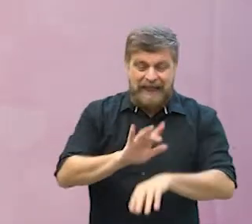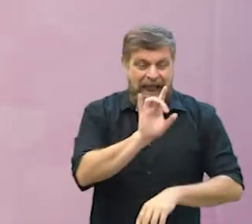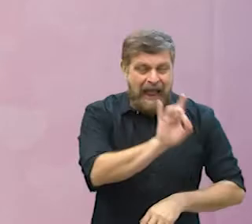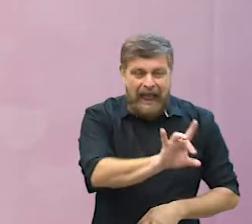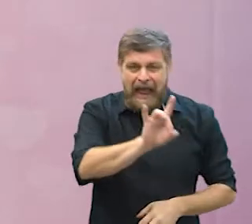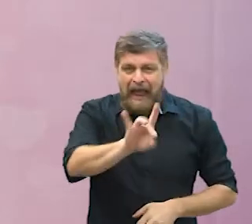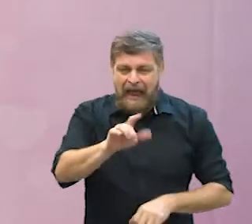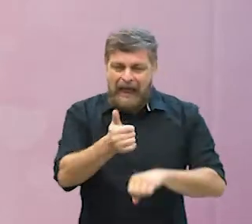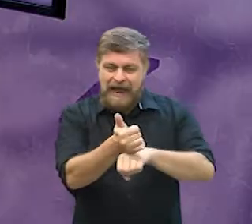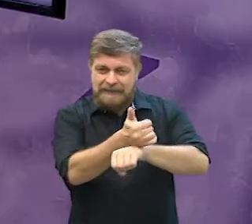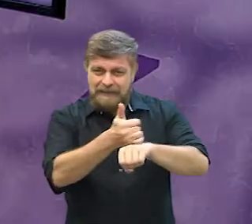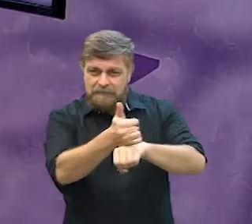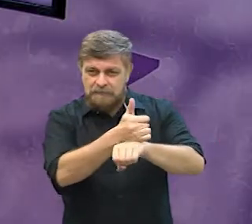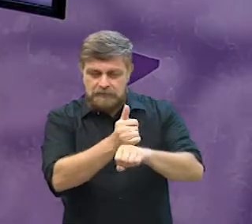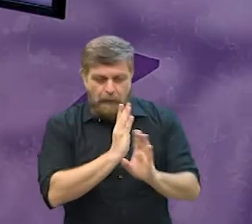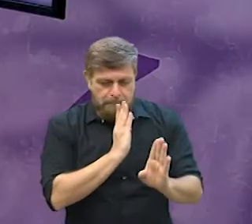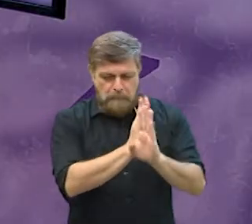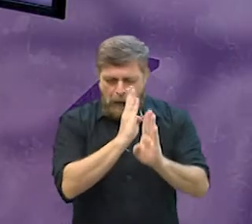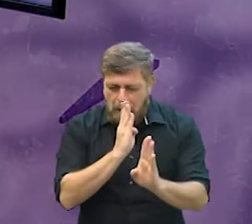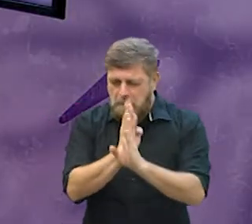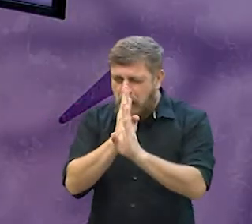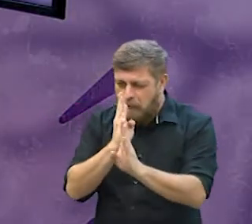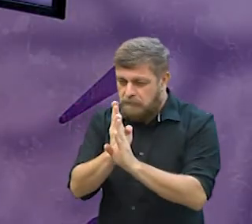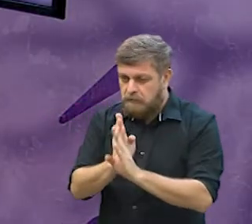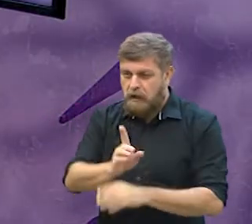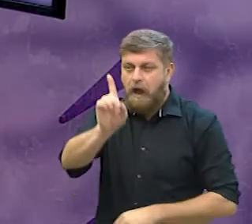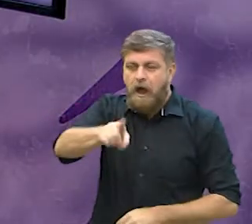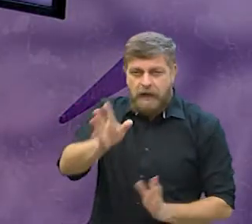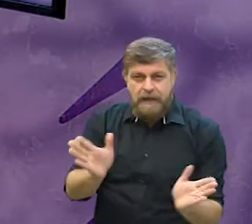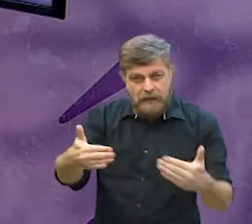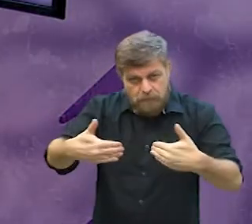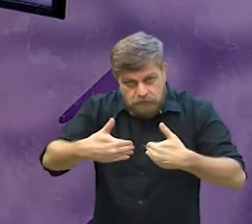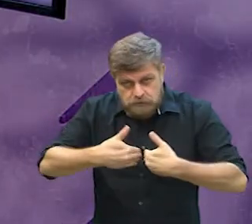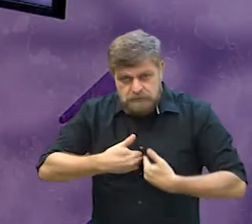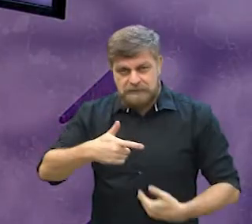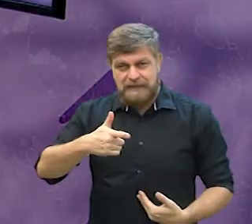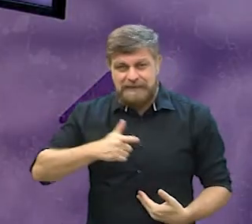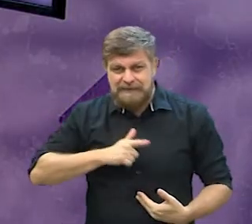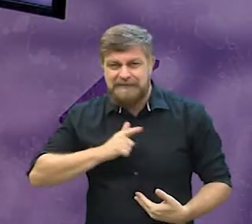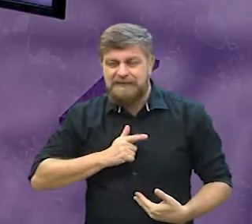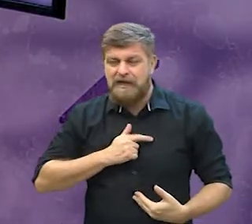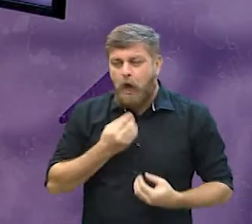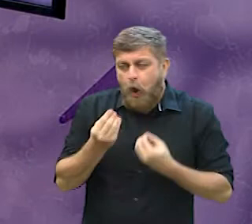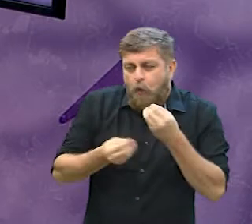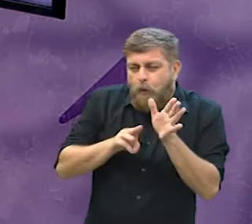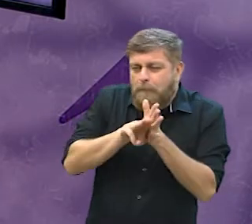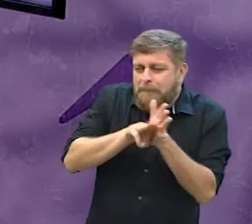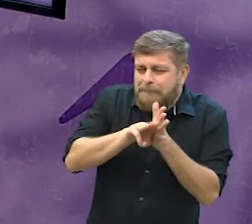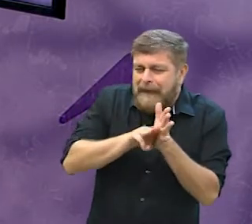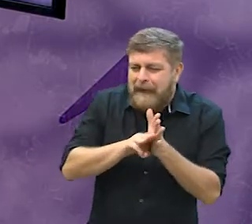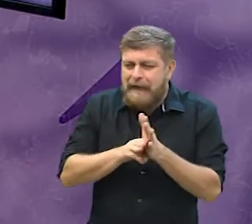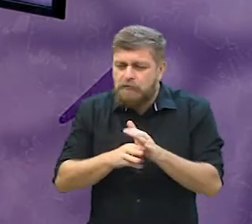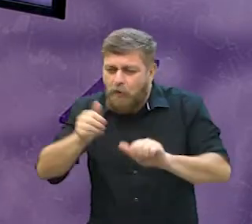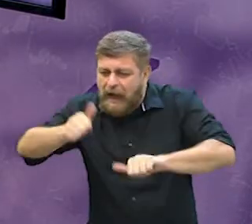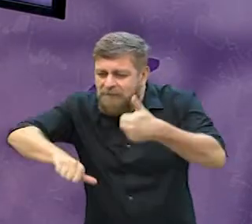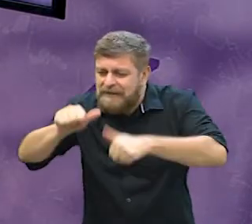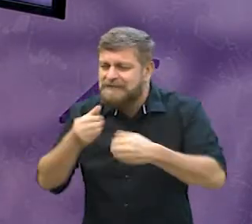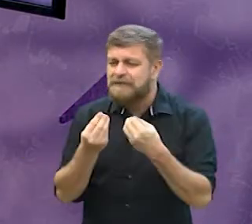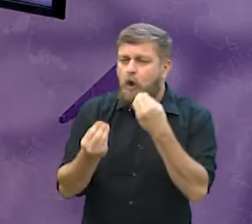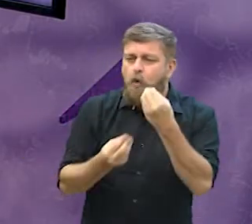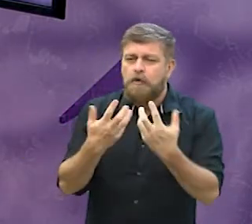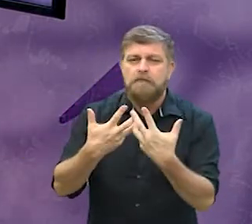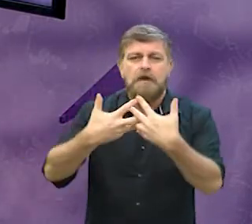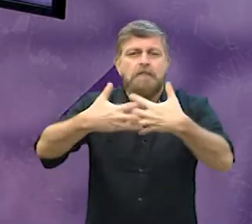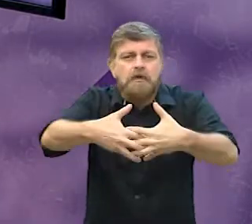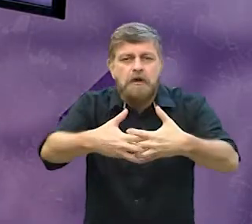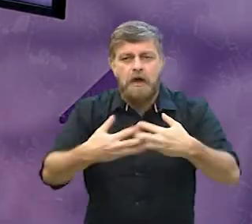fazem, cada uma na sua área, para detectar que a criança é autista? Tem alguma atividade, algum exame